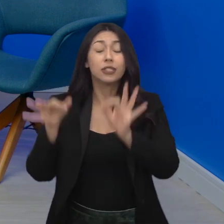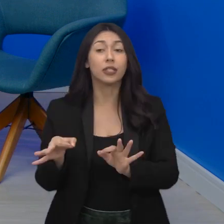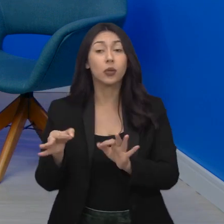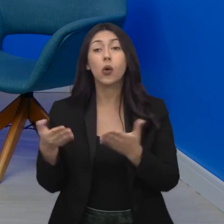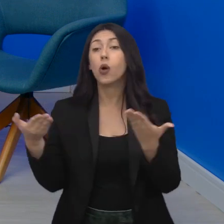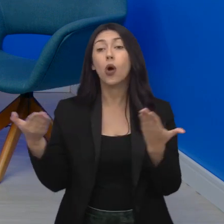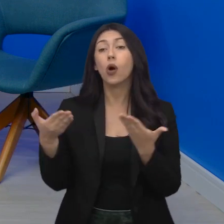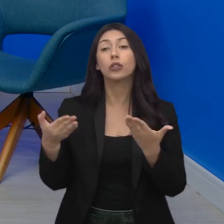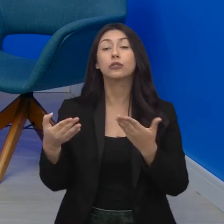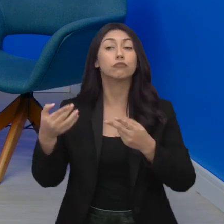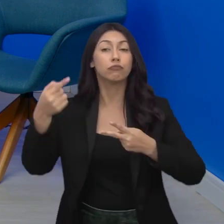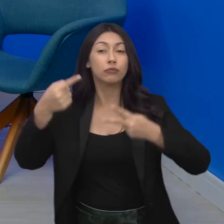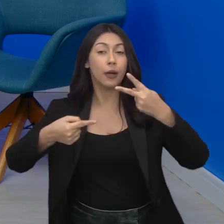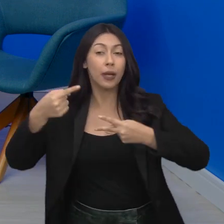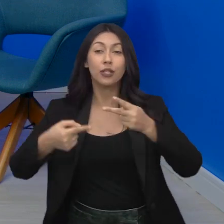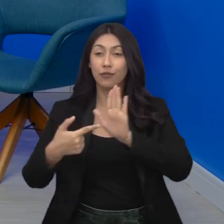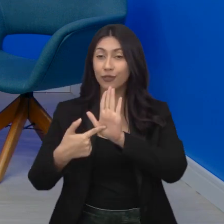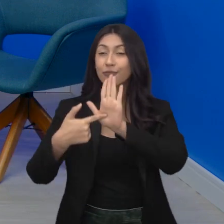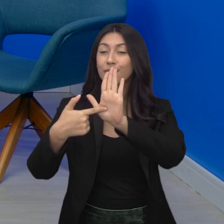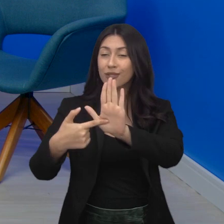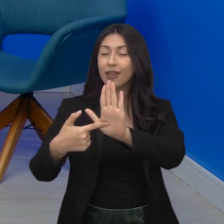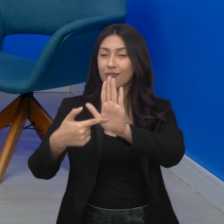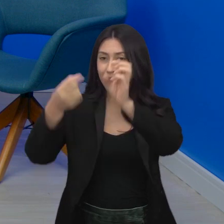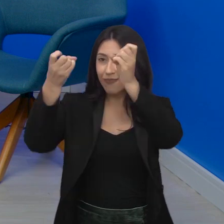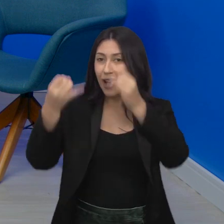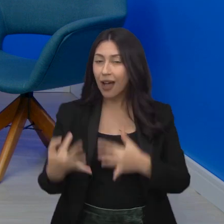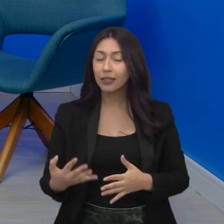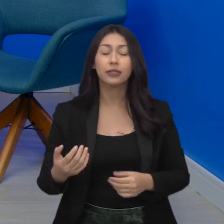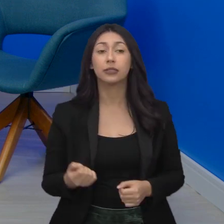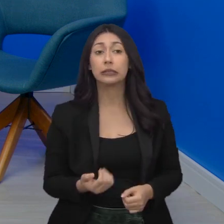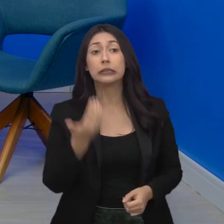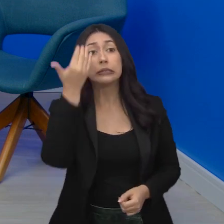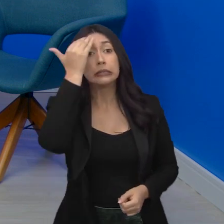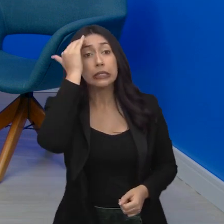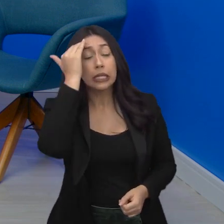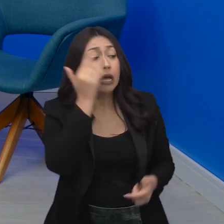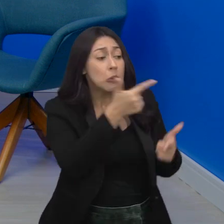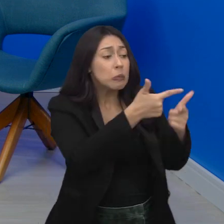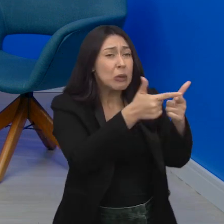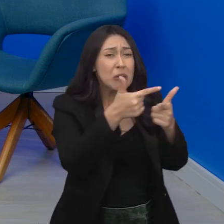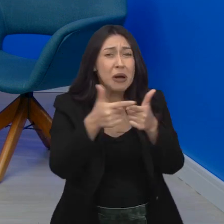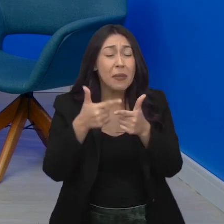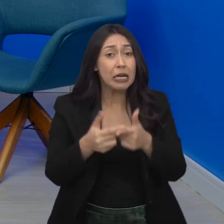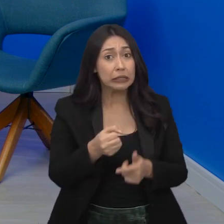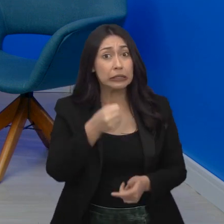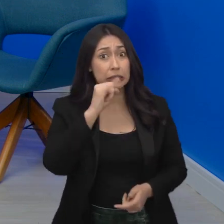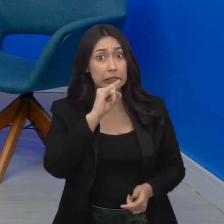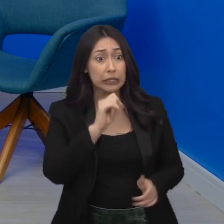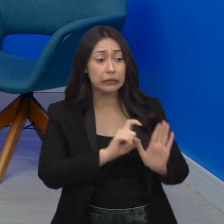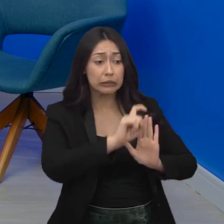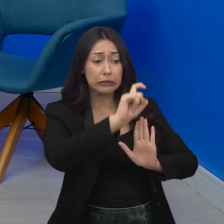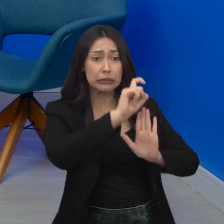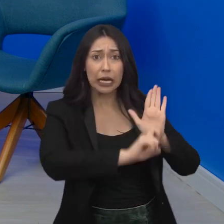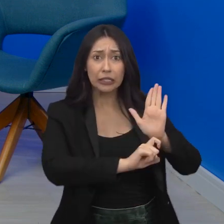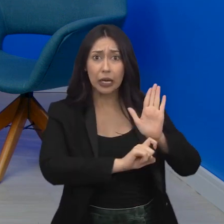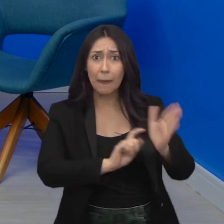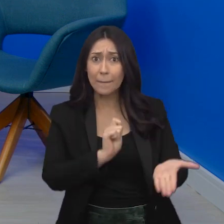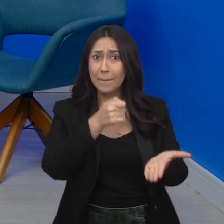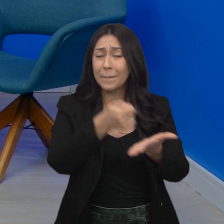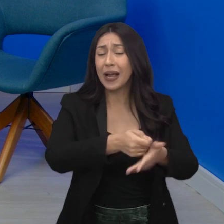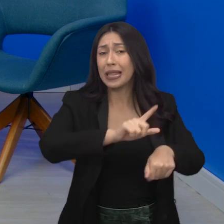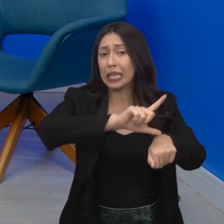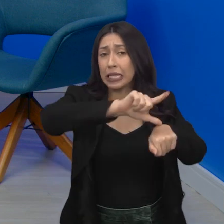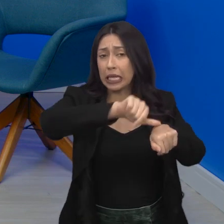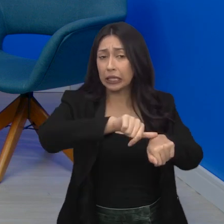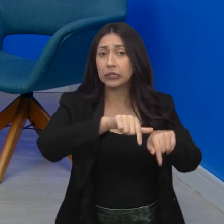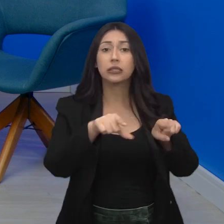de hoje, a gente te mostra o porquê. Você vai entender os problemas acarretados pelo atraso das contas do condomínio, além de